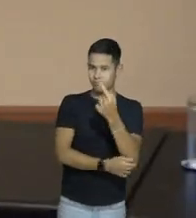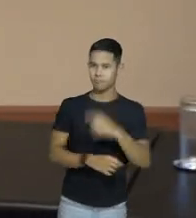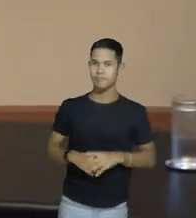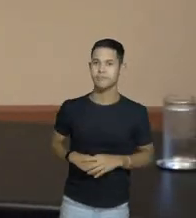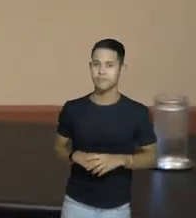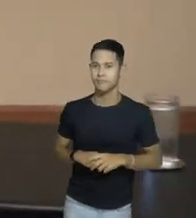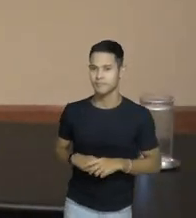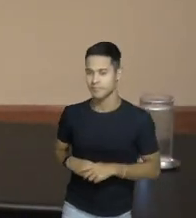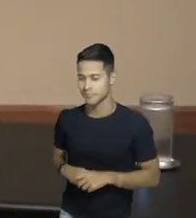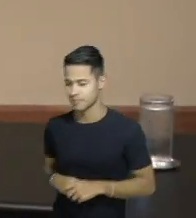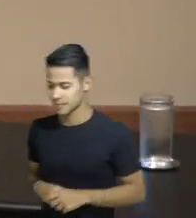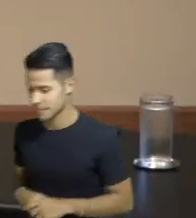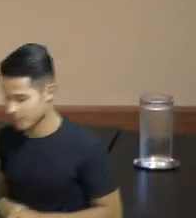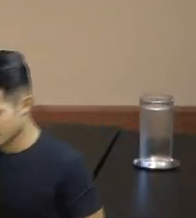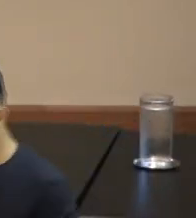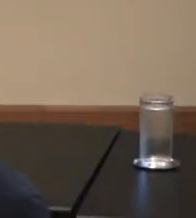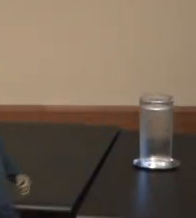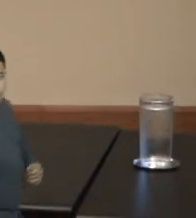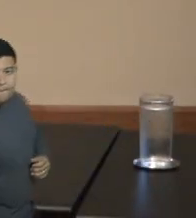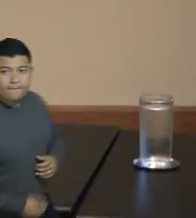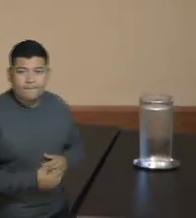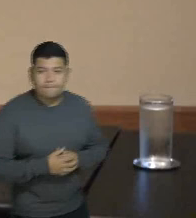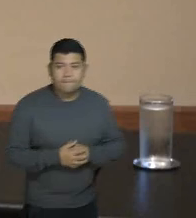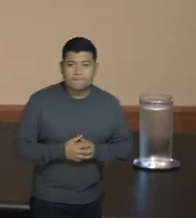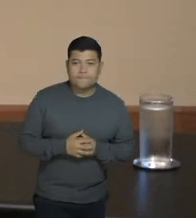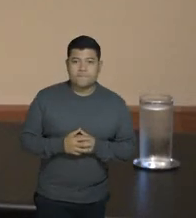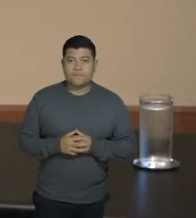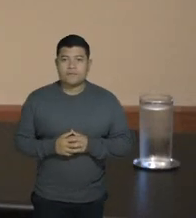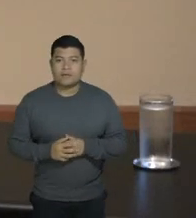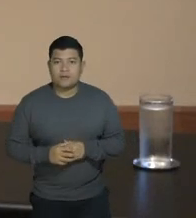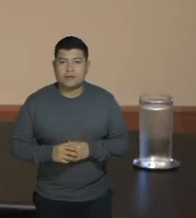Eu estou o tempo inteiro assim, eu estou parado e eu estou assim.